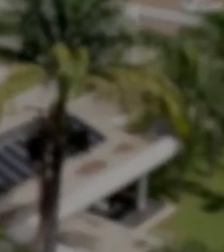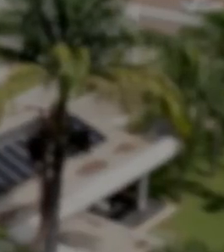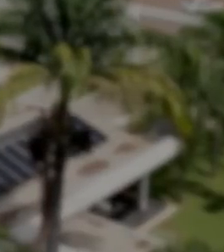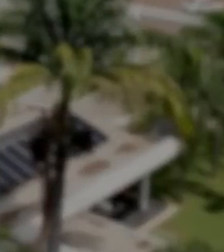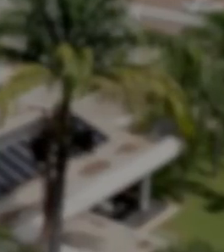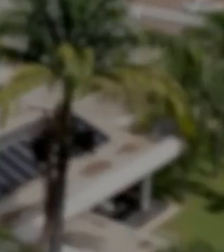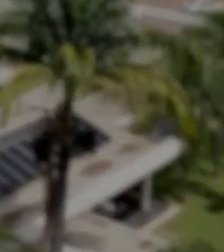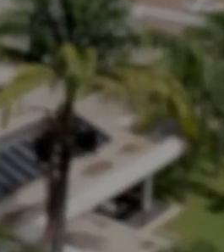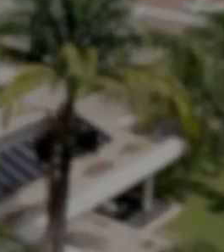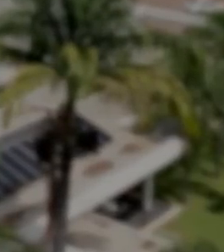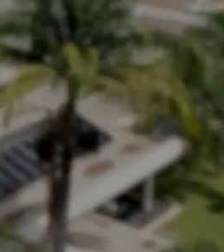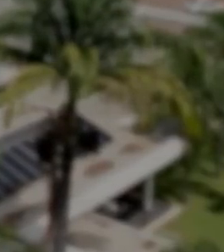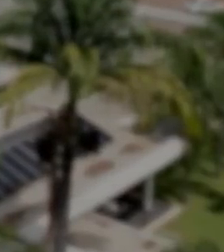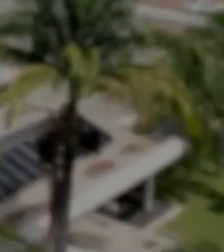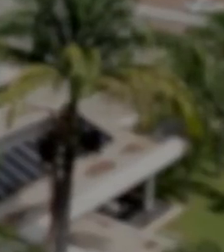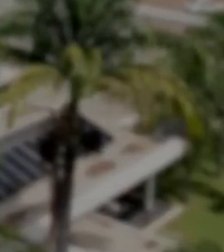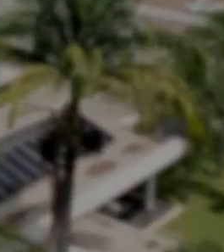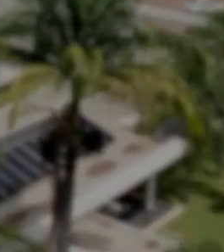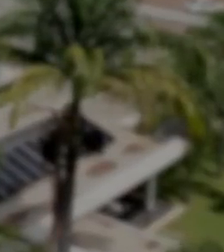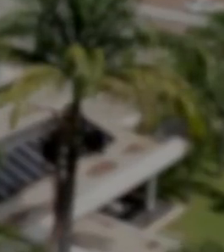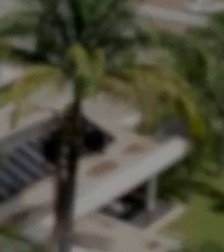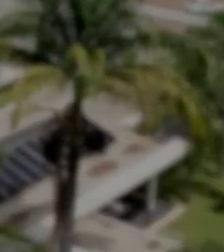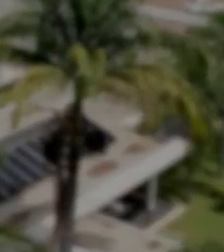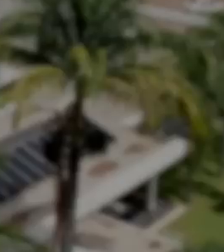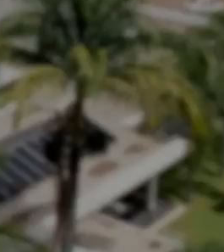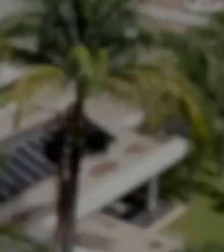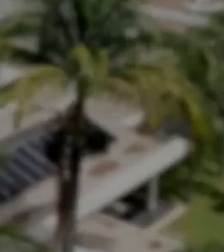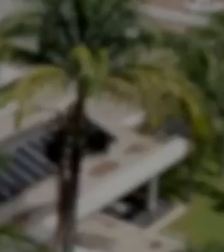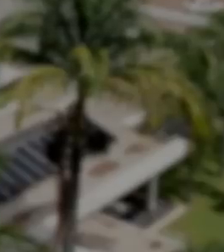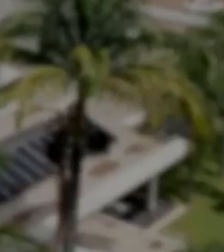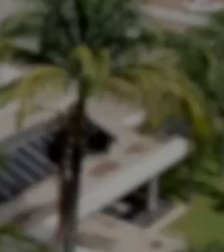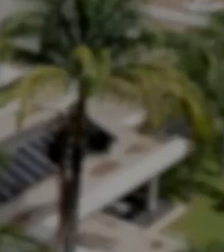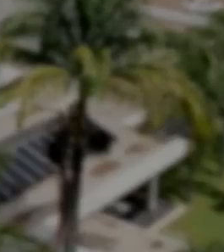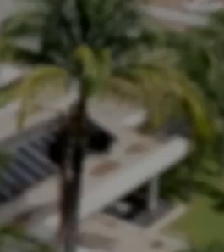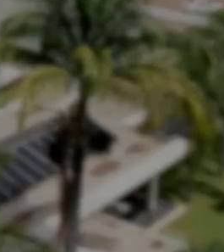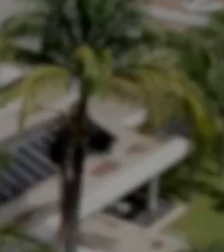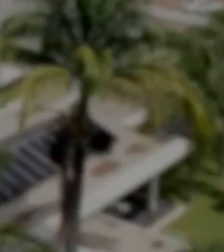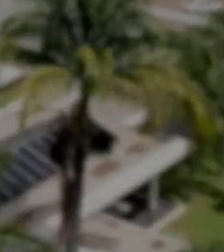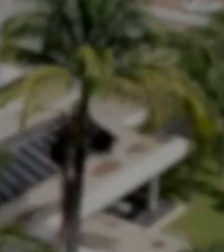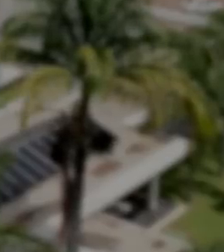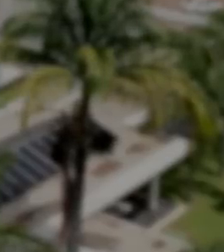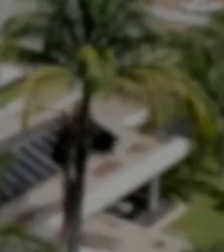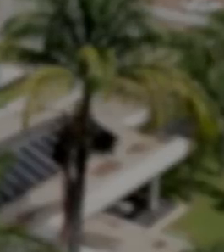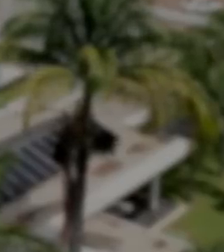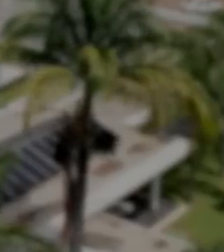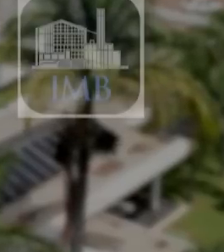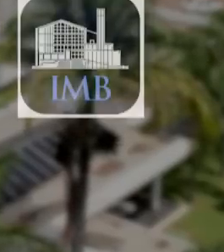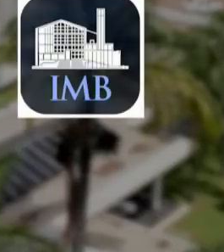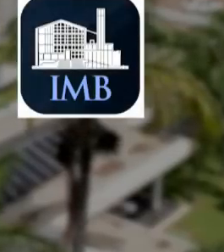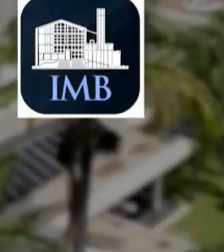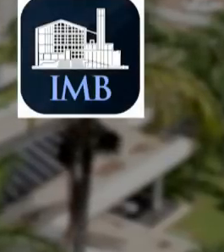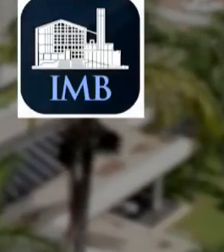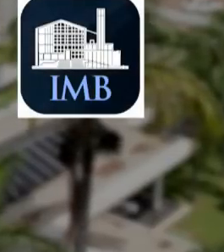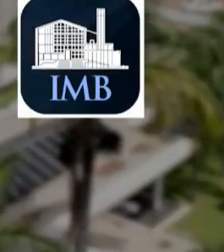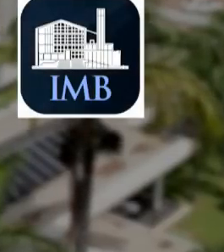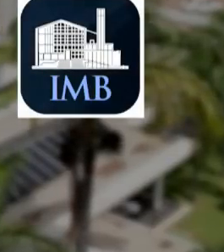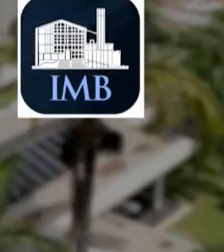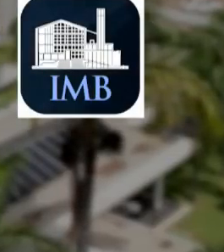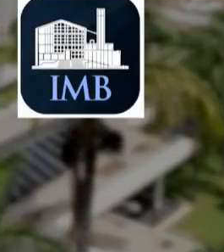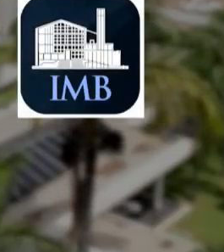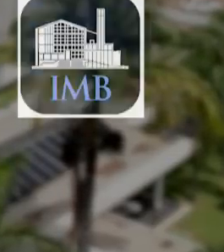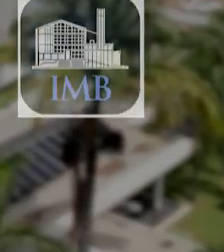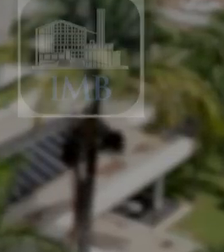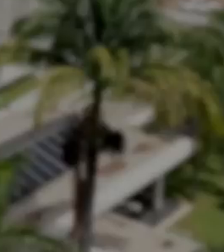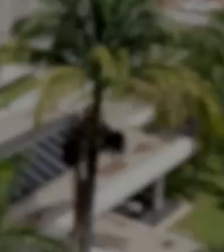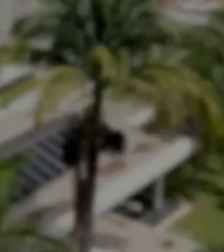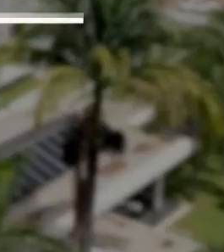Acompanhe as atividades de nossa Igreja pelas páginas oficiais, Facebook, Instagram, site e aplicativo da